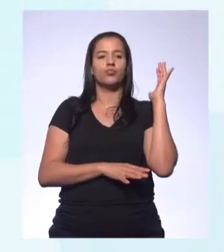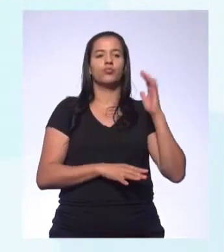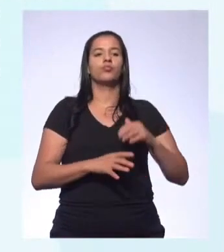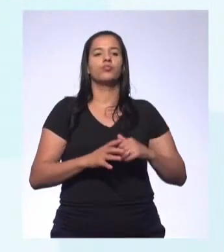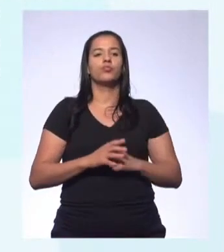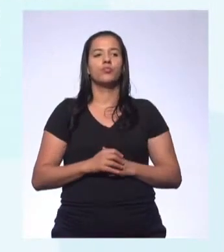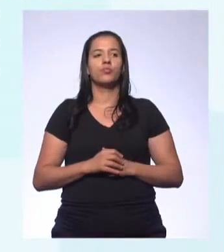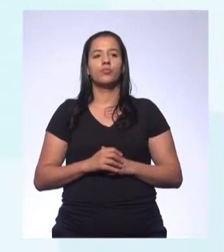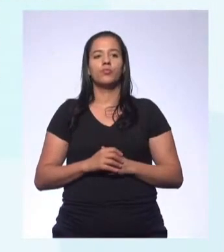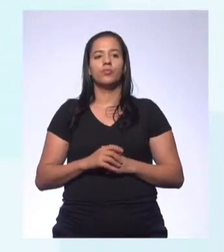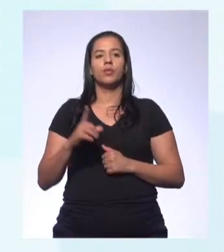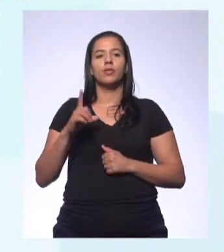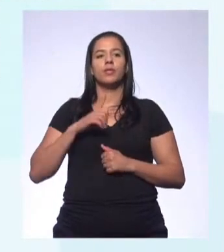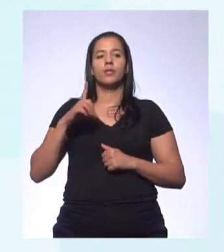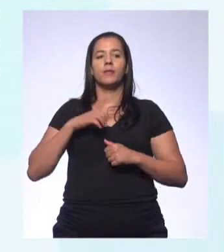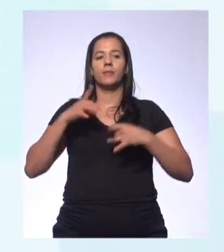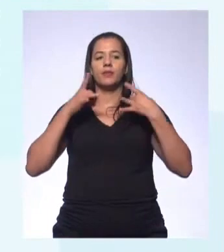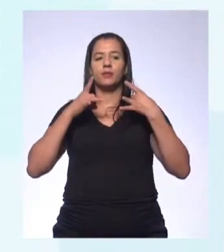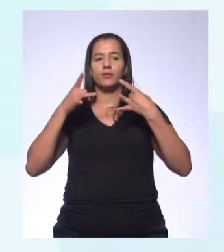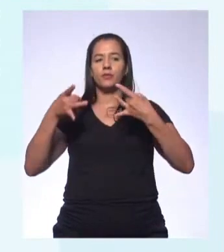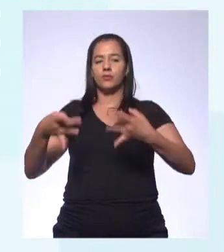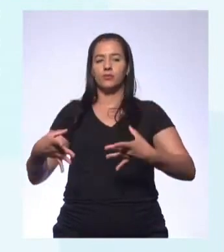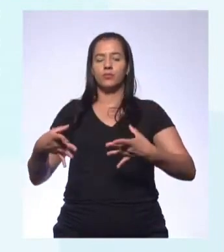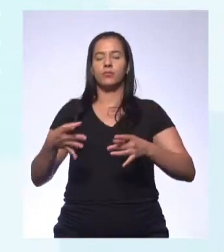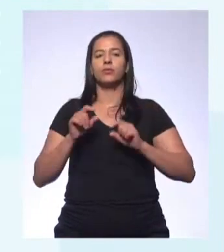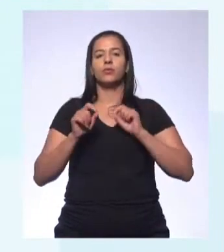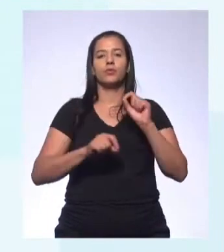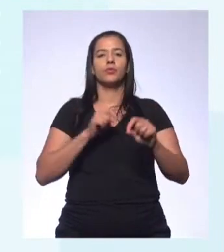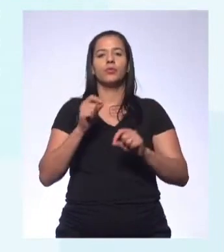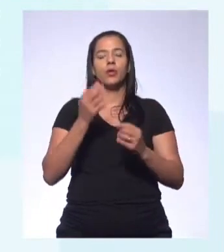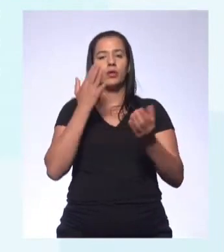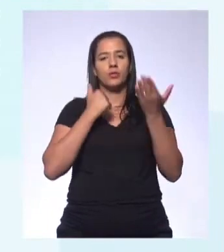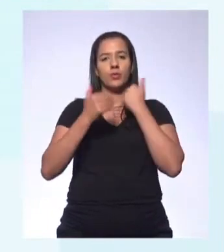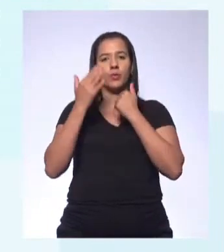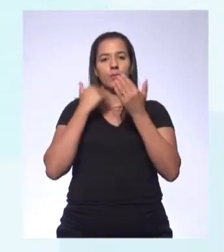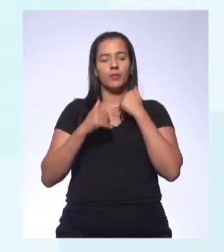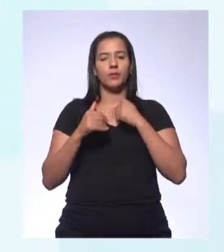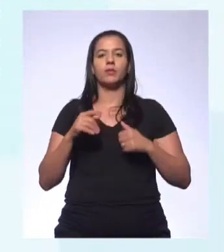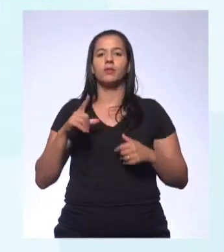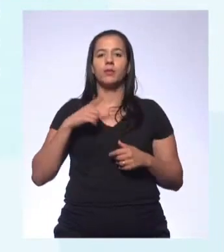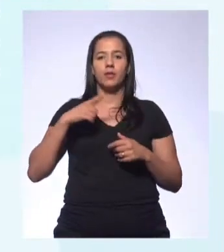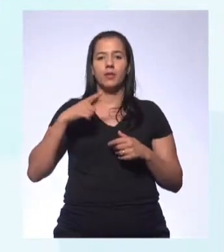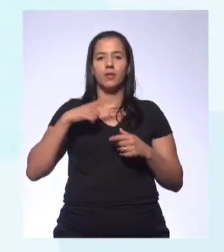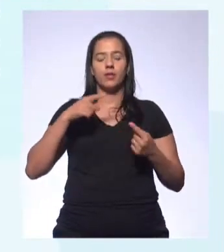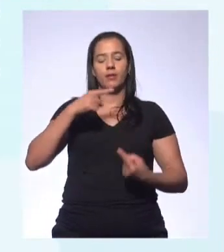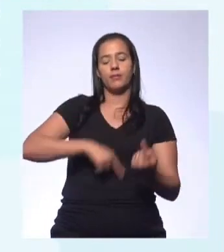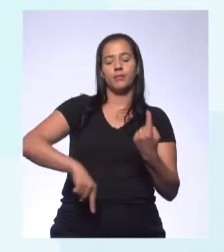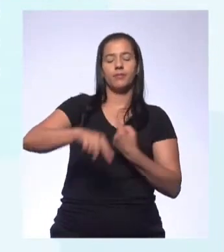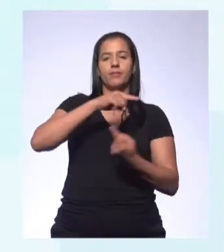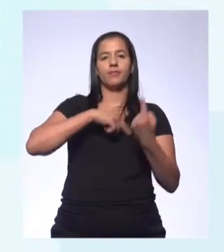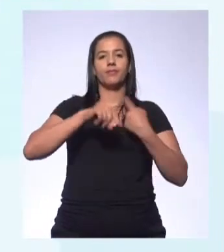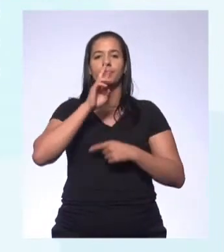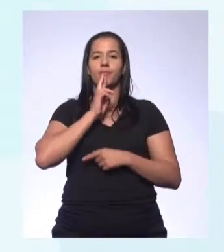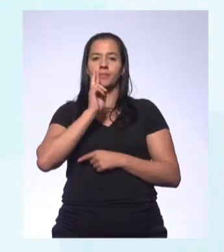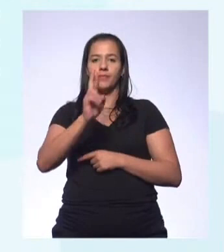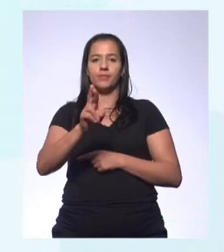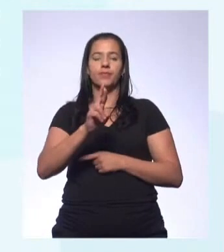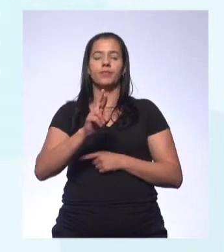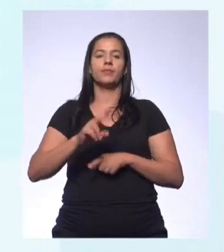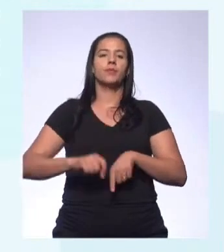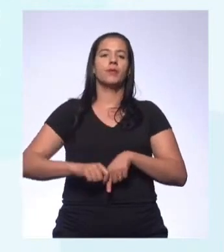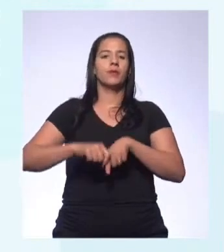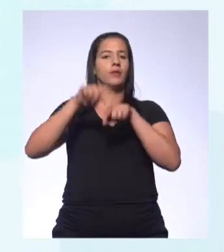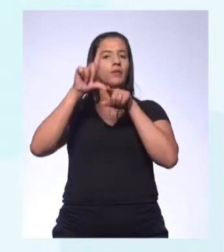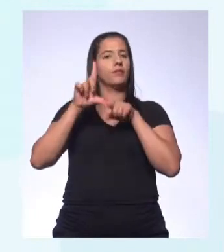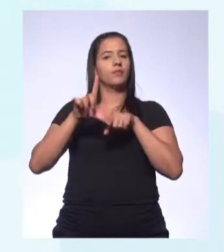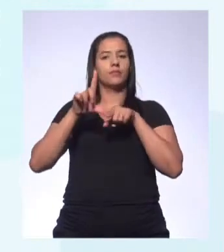grande desperdício contemporâneo de alimentos, que tem entre seus resultados a elevação nos